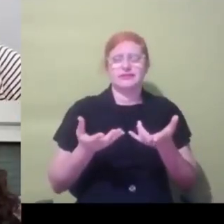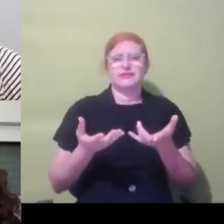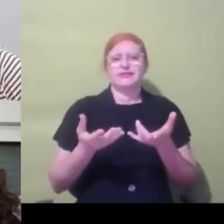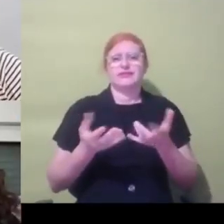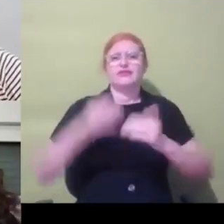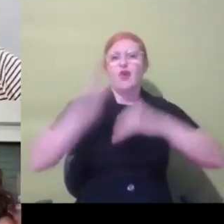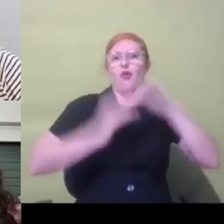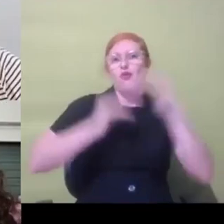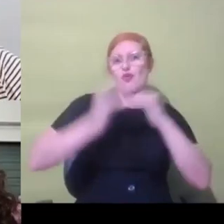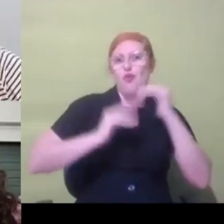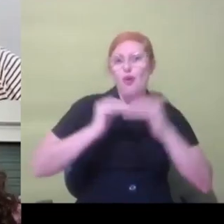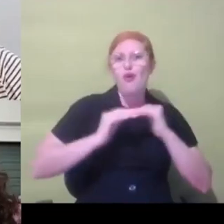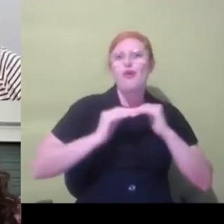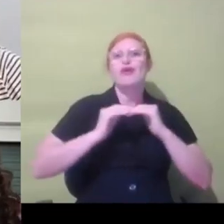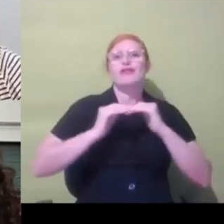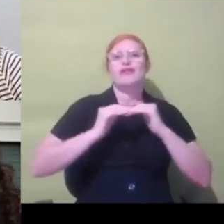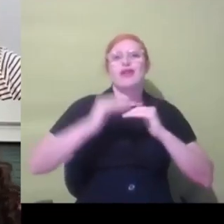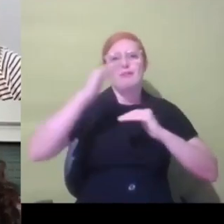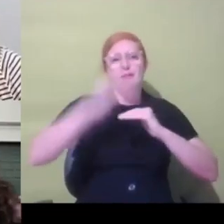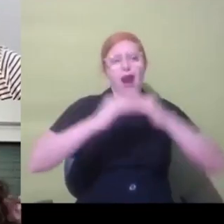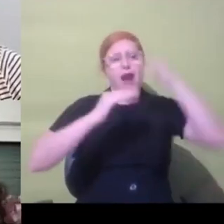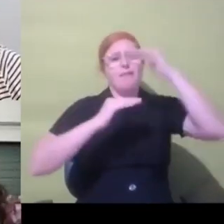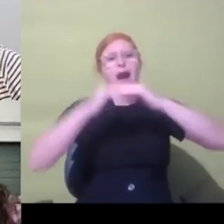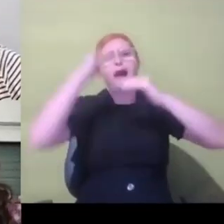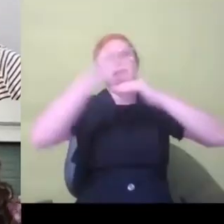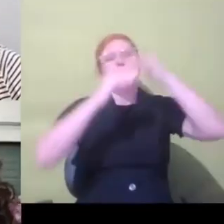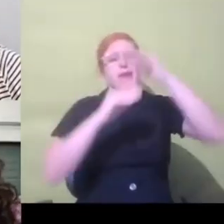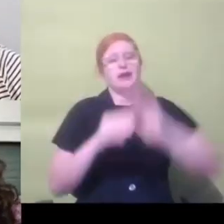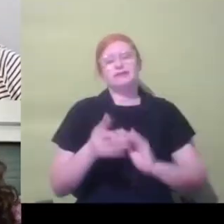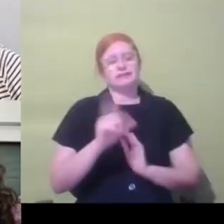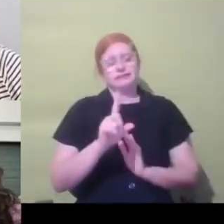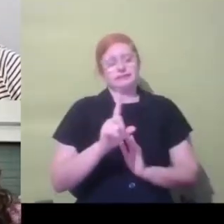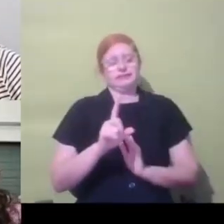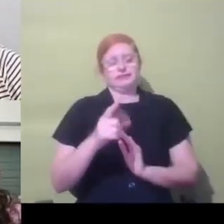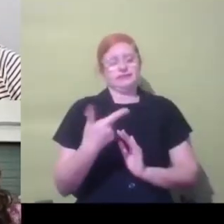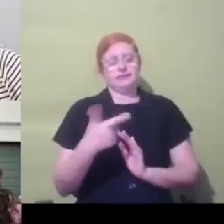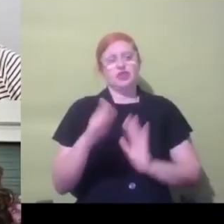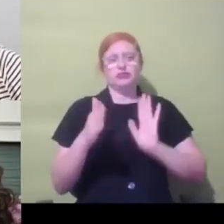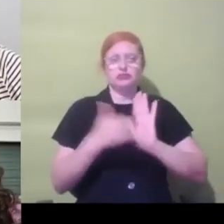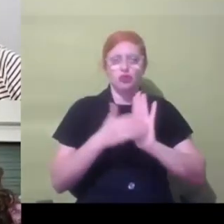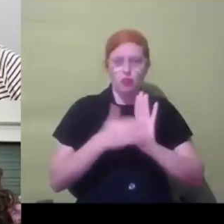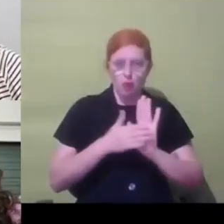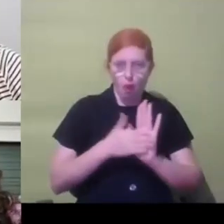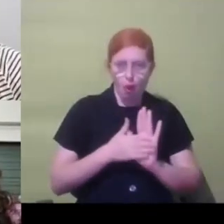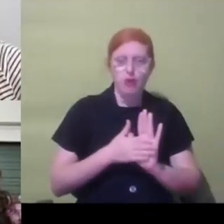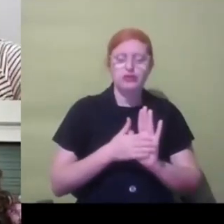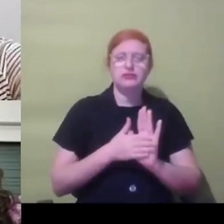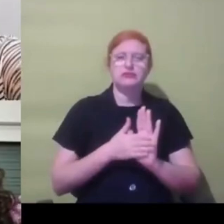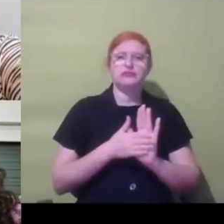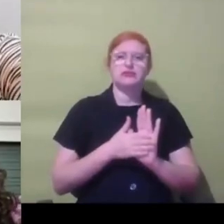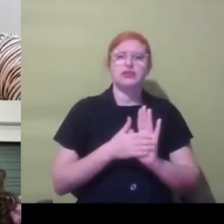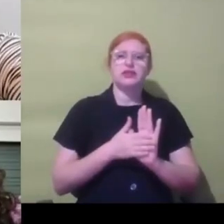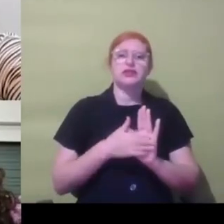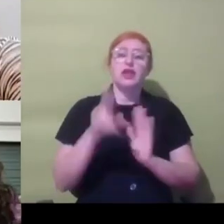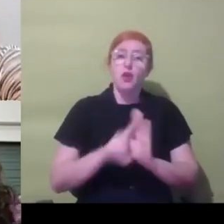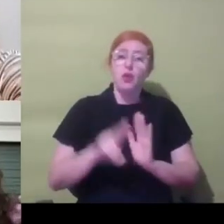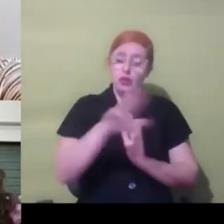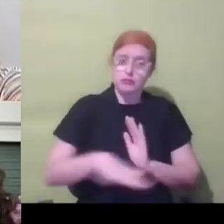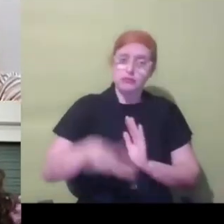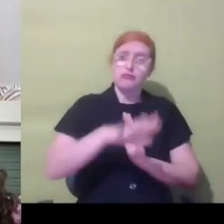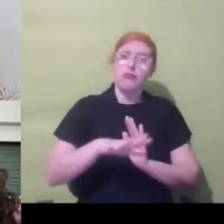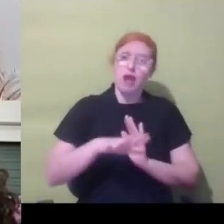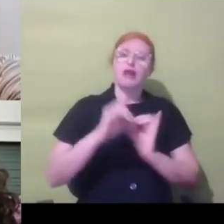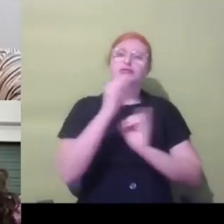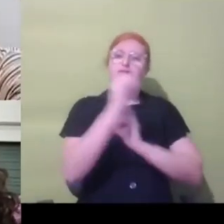né, construída com tijolos e tudo mais. Mas é uma outra proposta, né, que está nesse espaço virtual